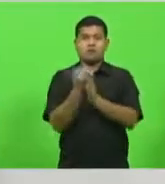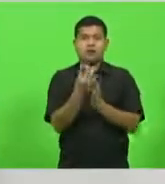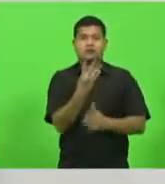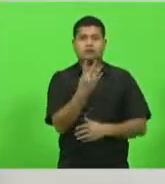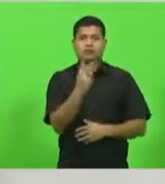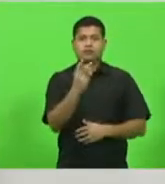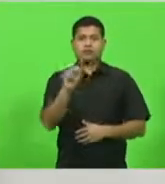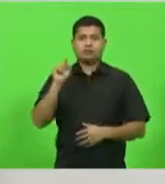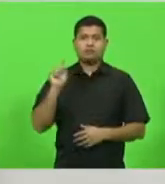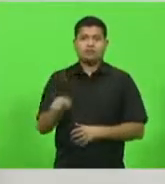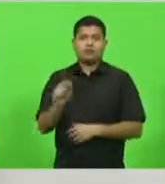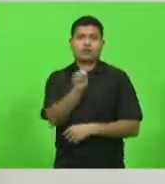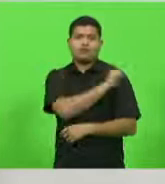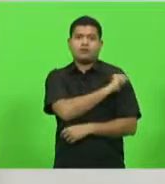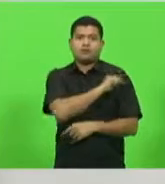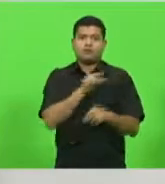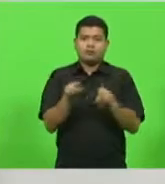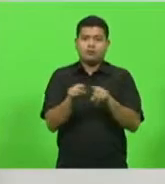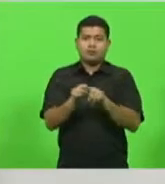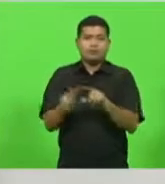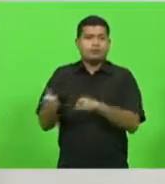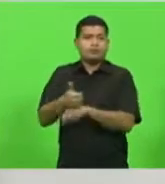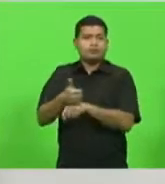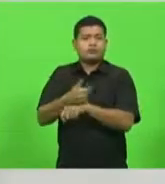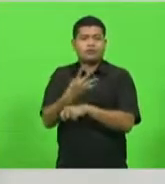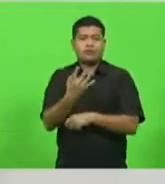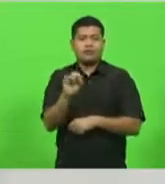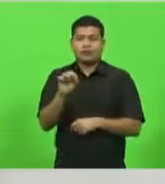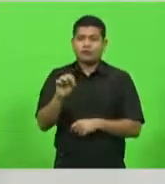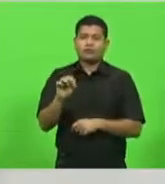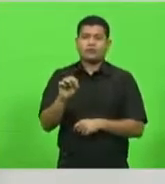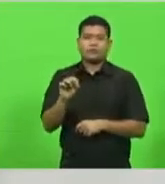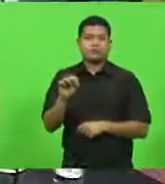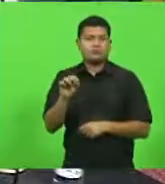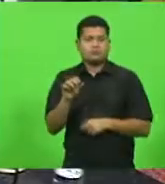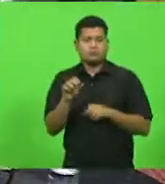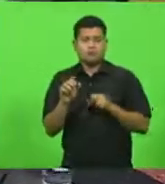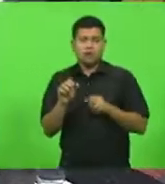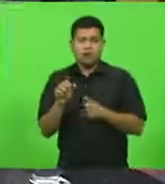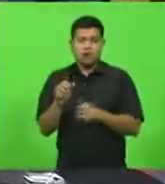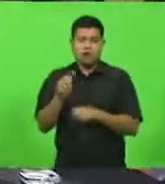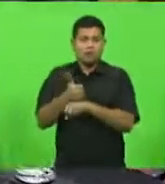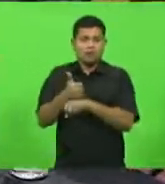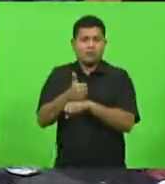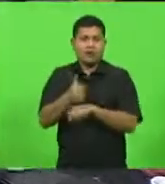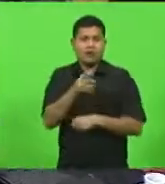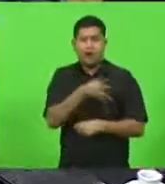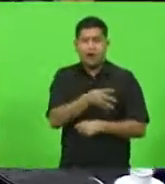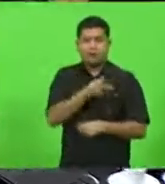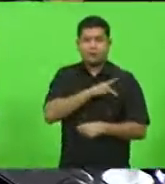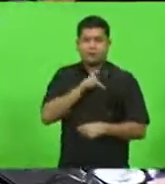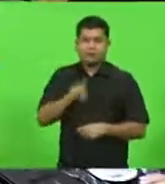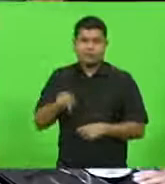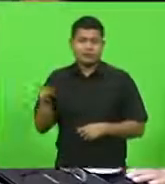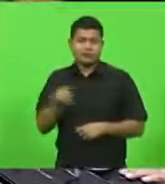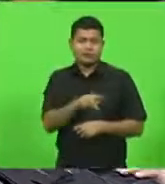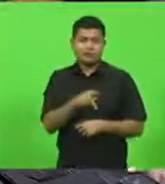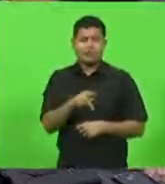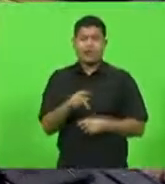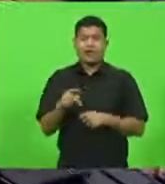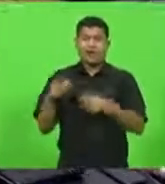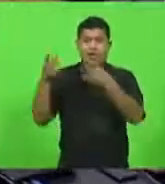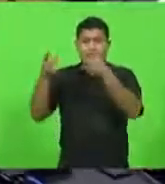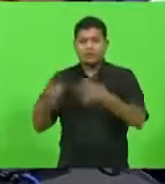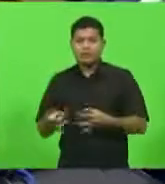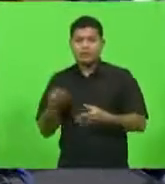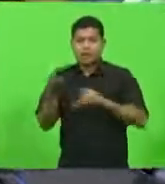também cerca de 40 mil profissionais, entre professores, gestores, especialistas e assistentes. Isso sem